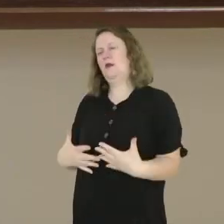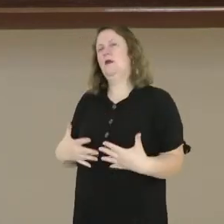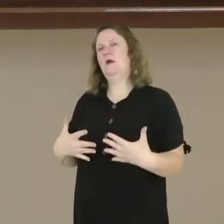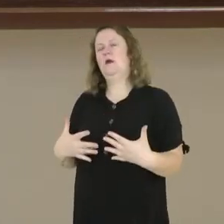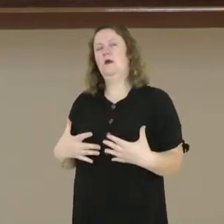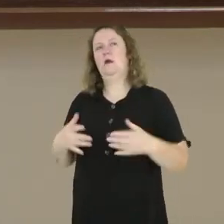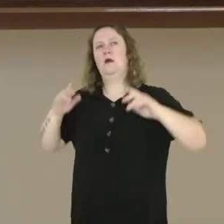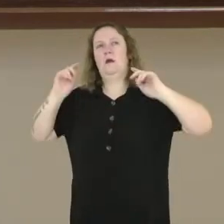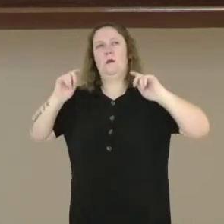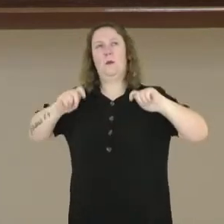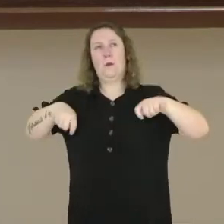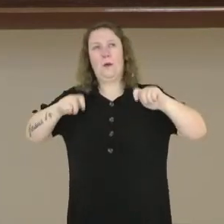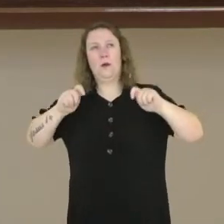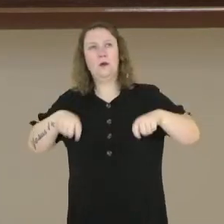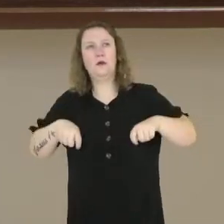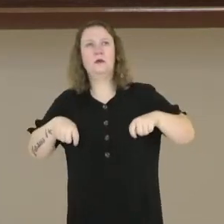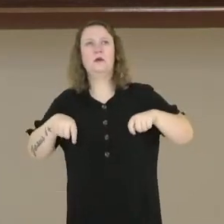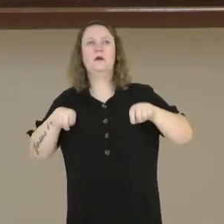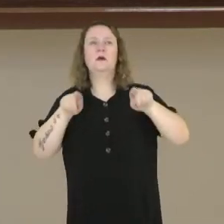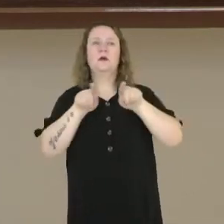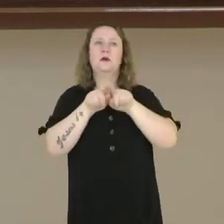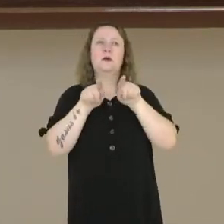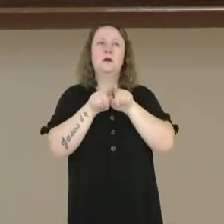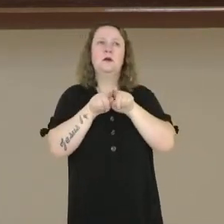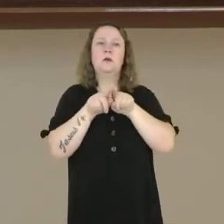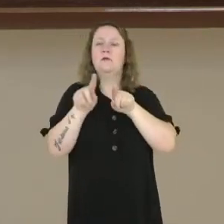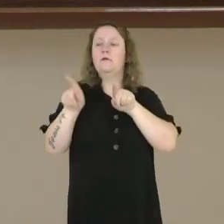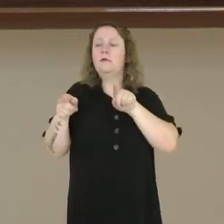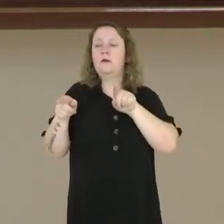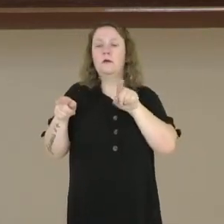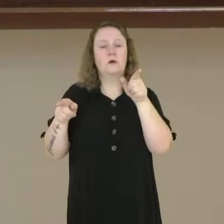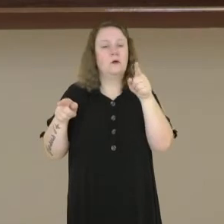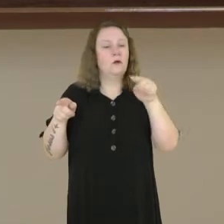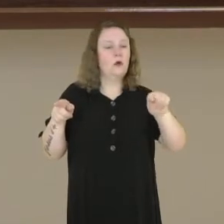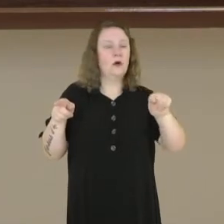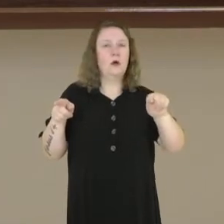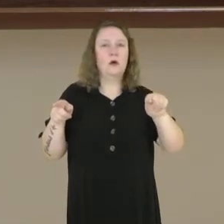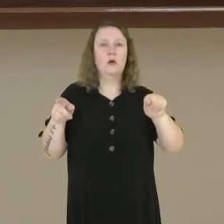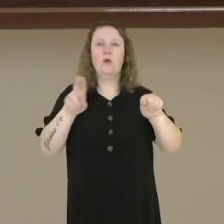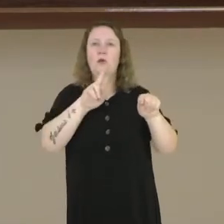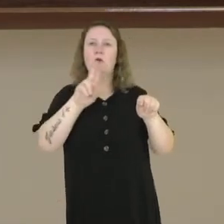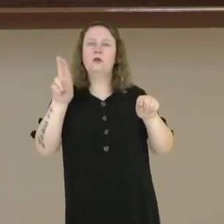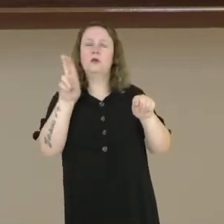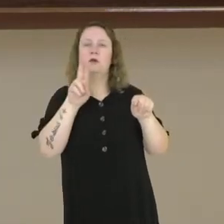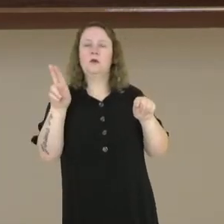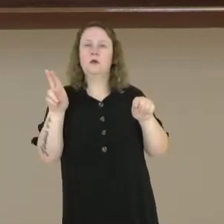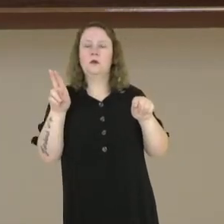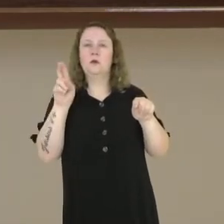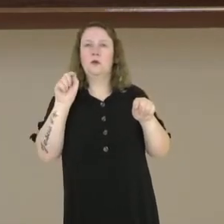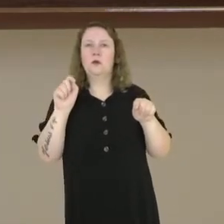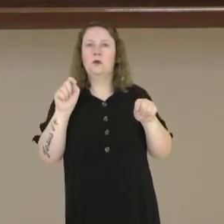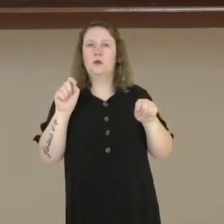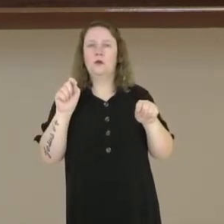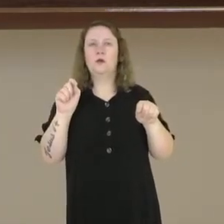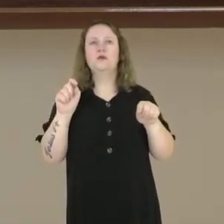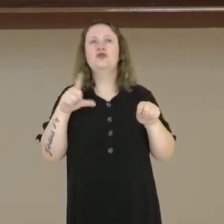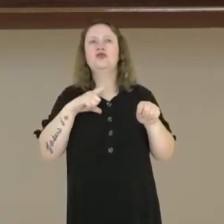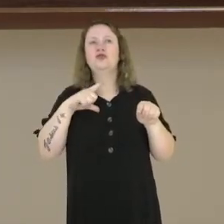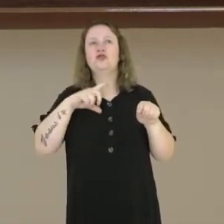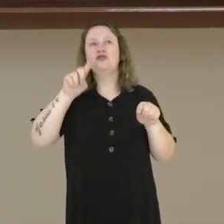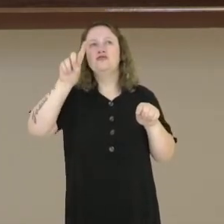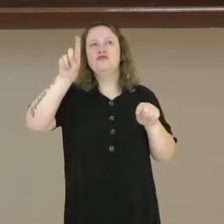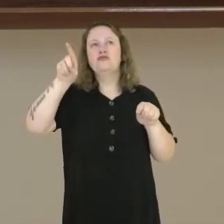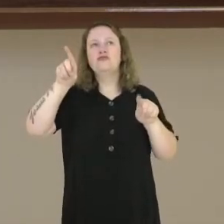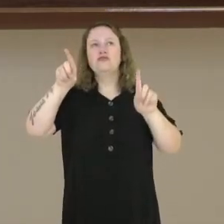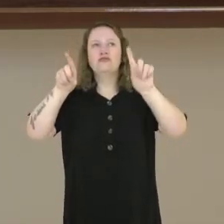poderia ter vindo entre vírgulas também. O nome desse recurso que foi usado é um aposto. O que é o